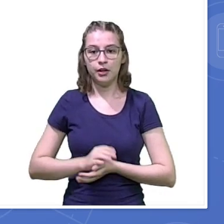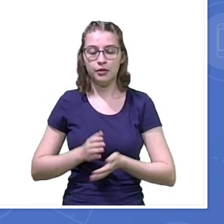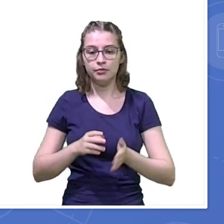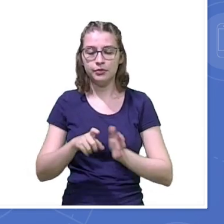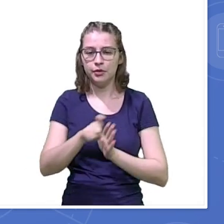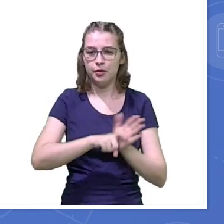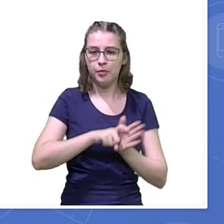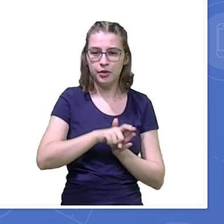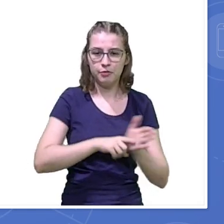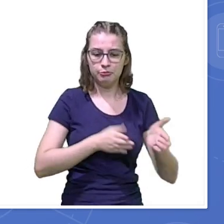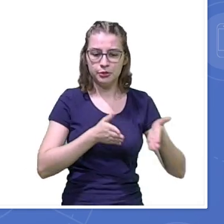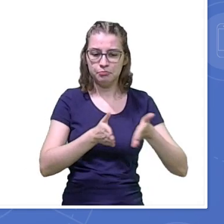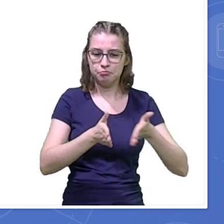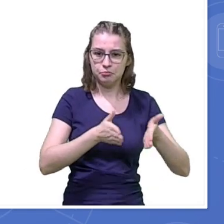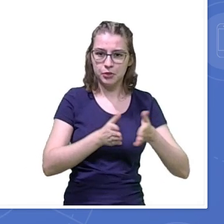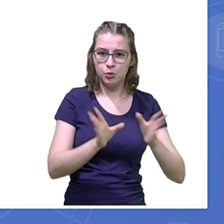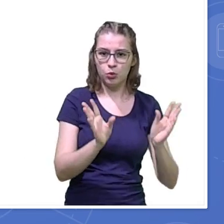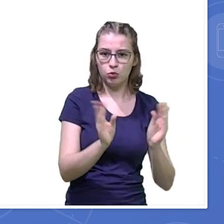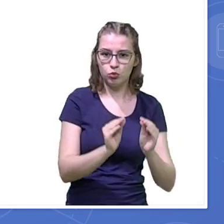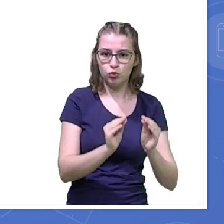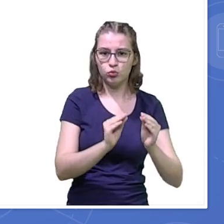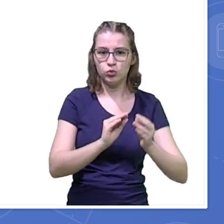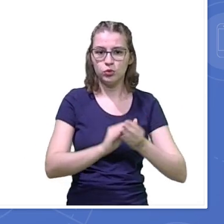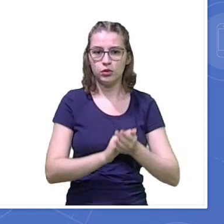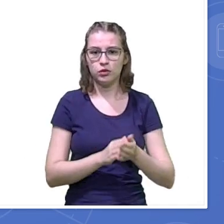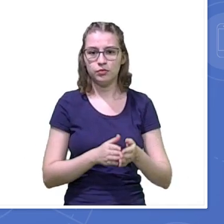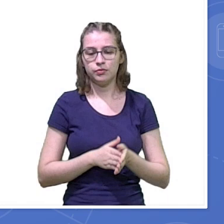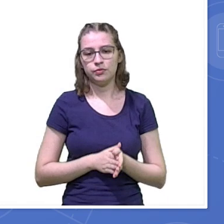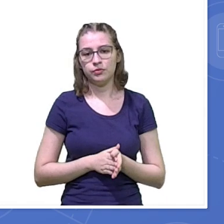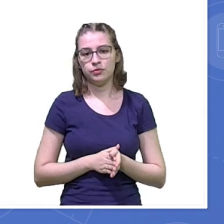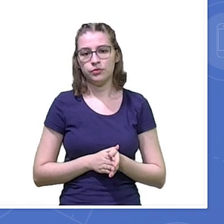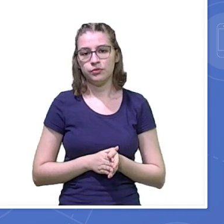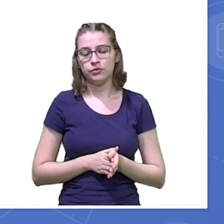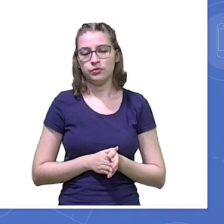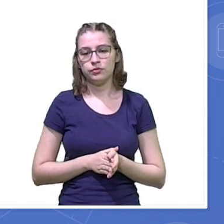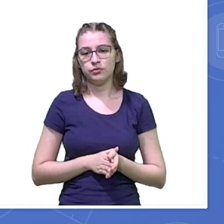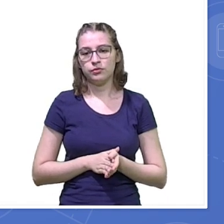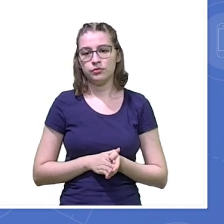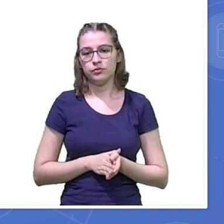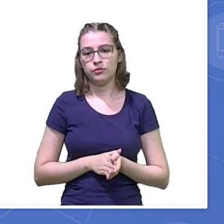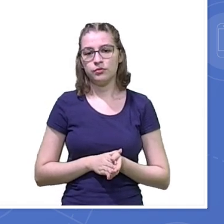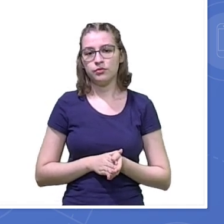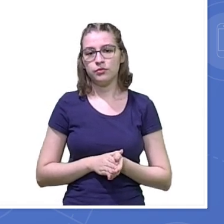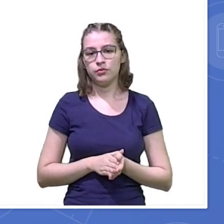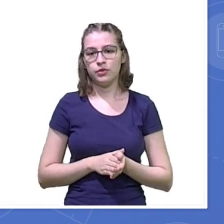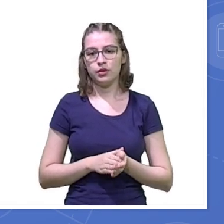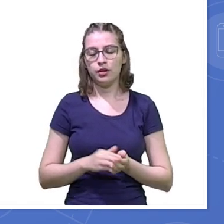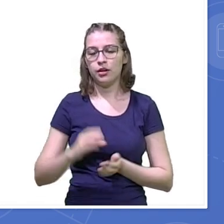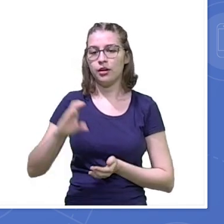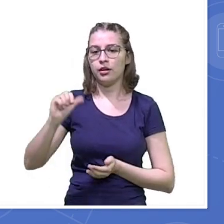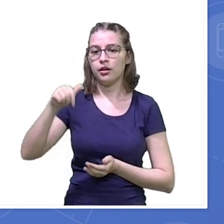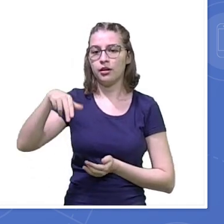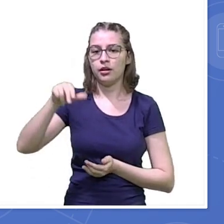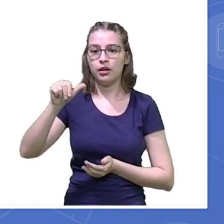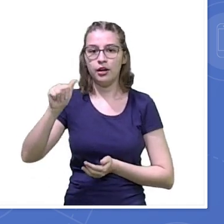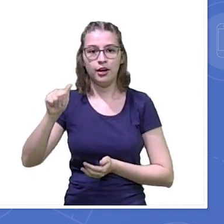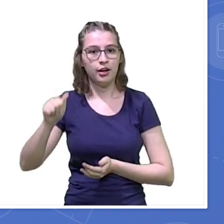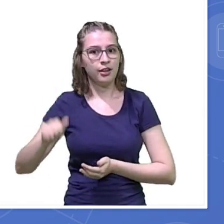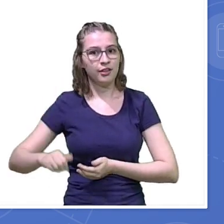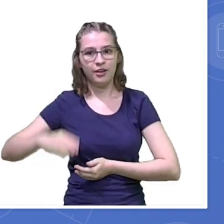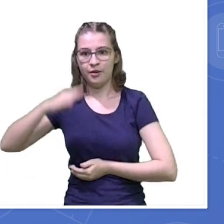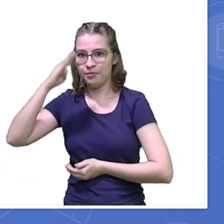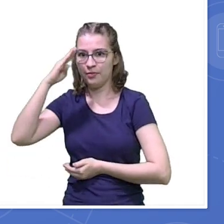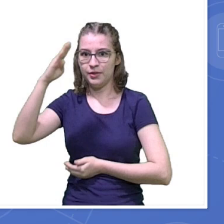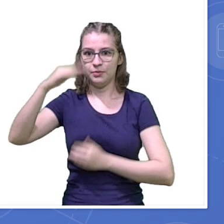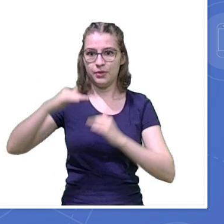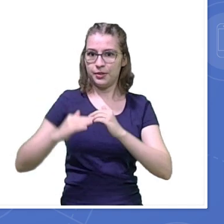né, que tem que fazer todo um retrabalho durante um período de colheita e plantação, a cana-de-açúcar ela é imbatível, né? A gente